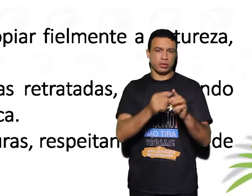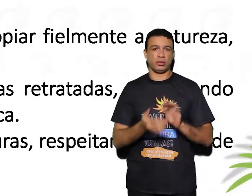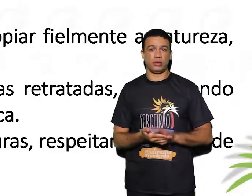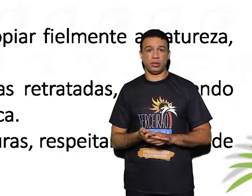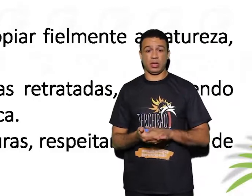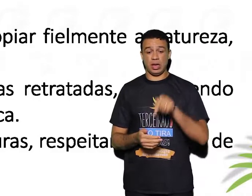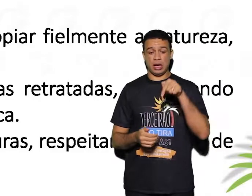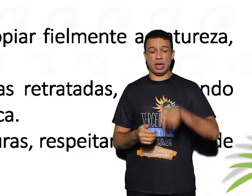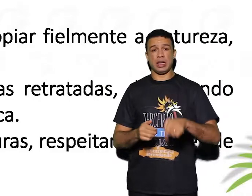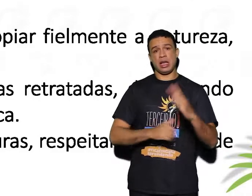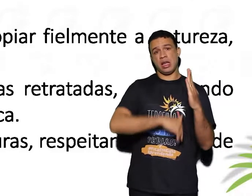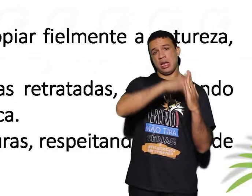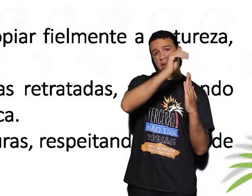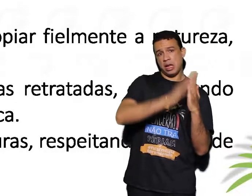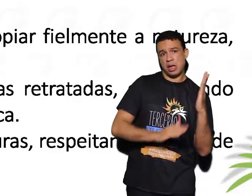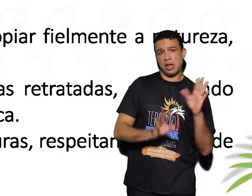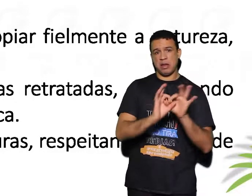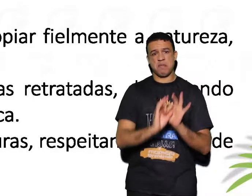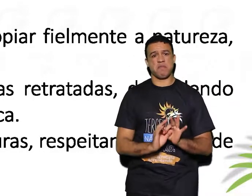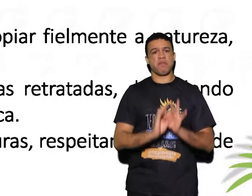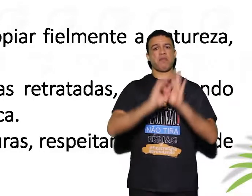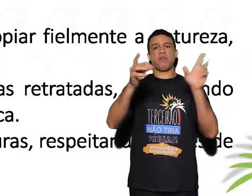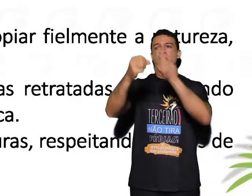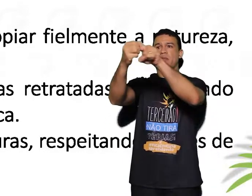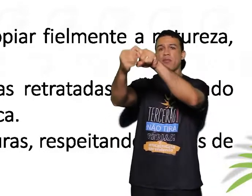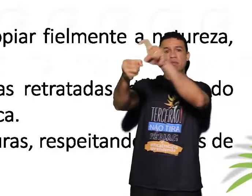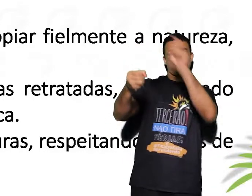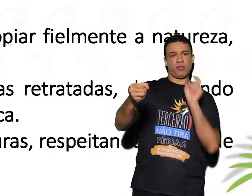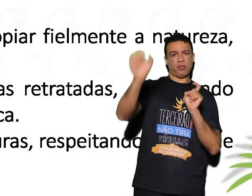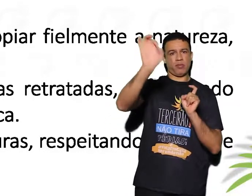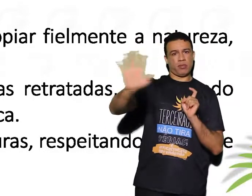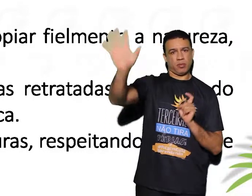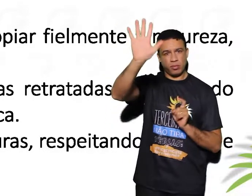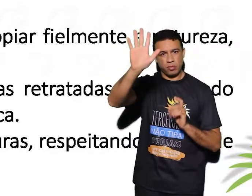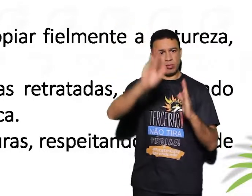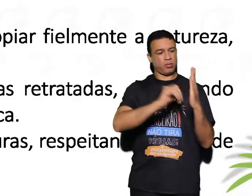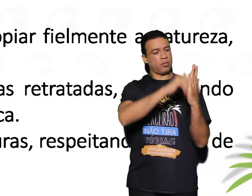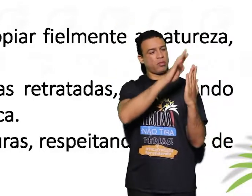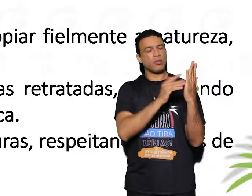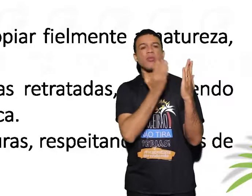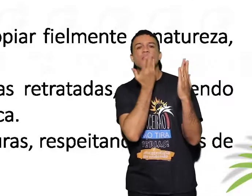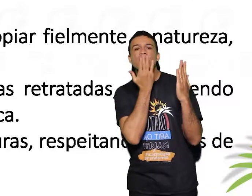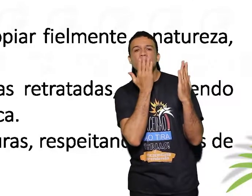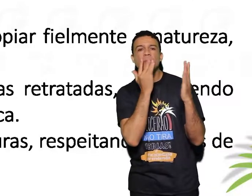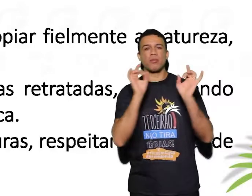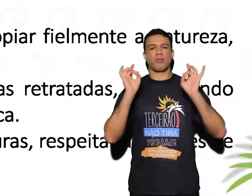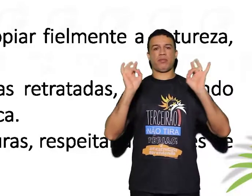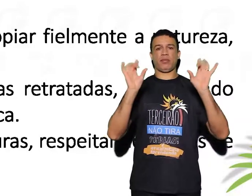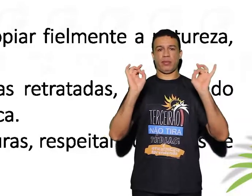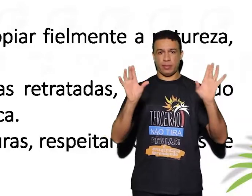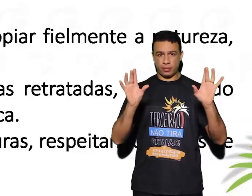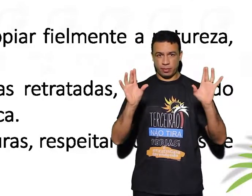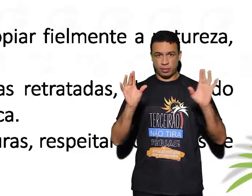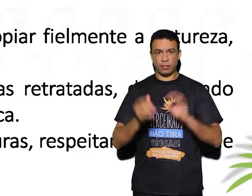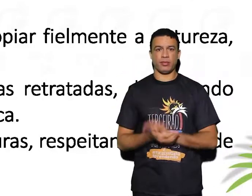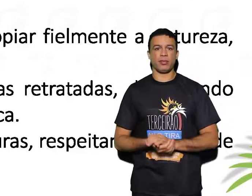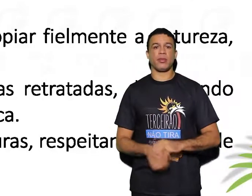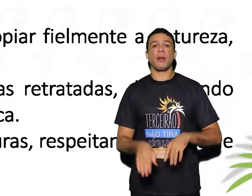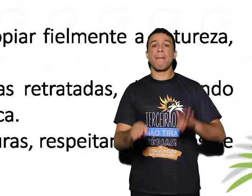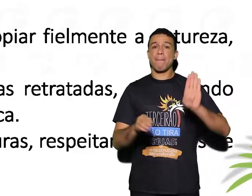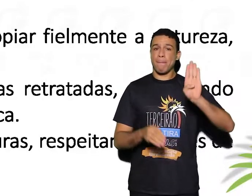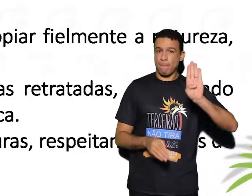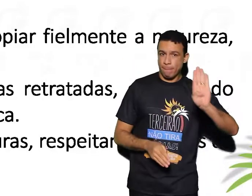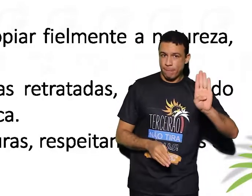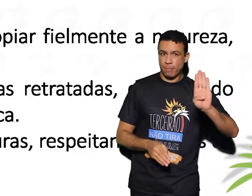arte brasileira das normas acadêmicas europeias, valorizando as cores, a originalidade e os temas nacionais. B.